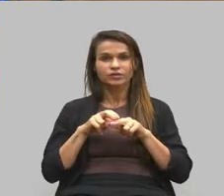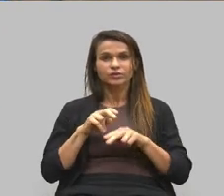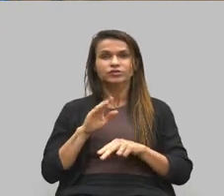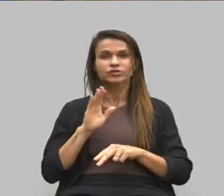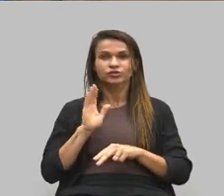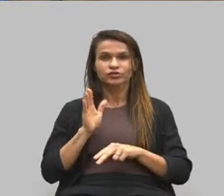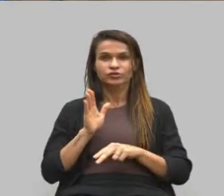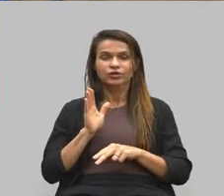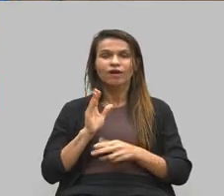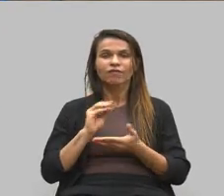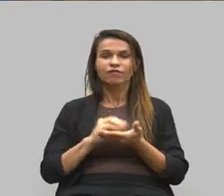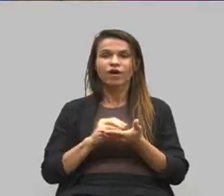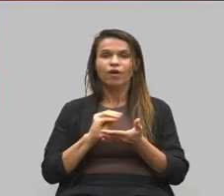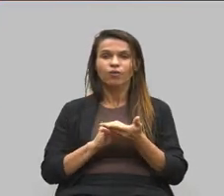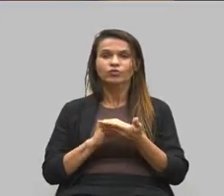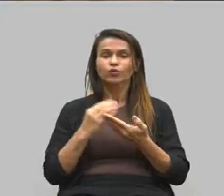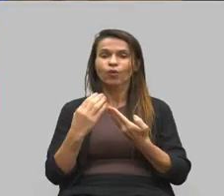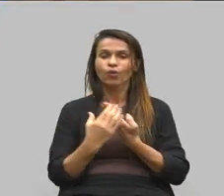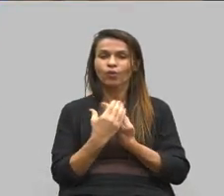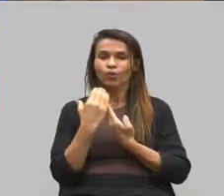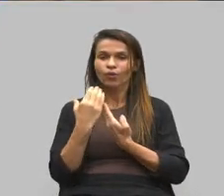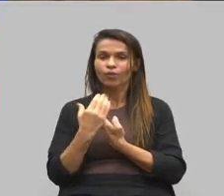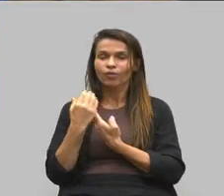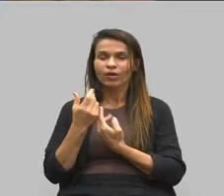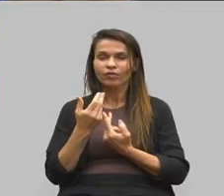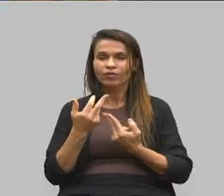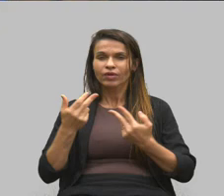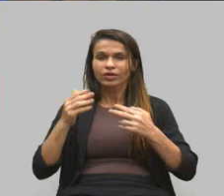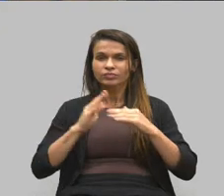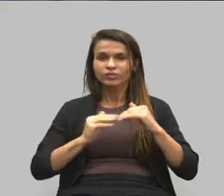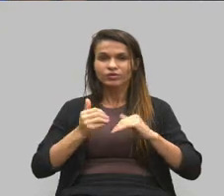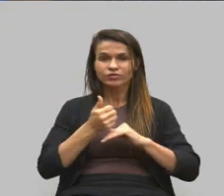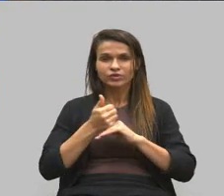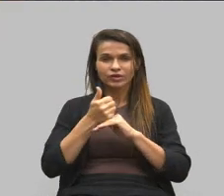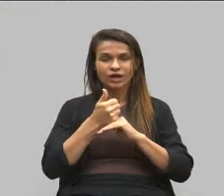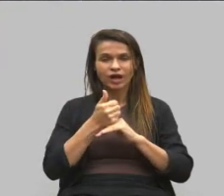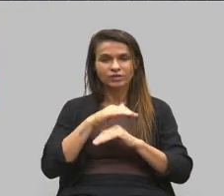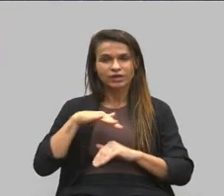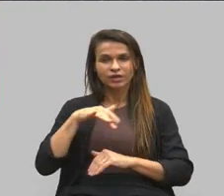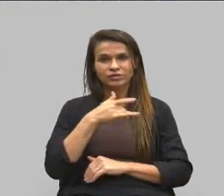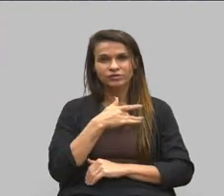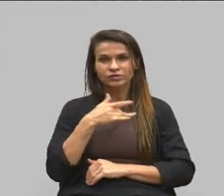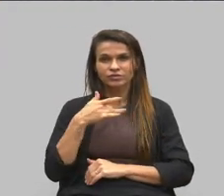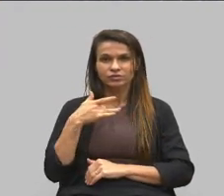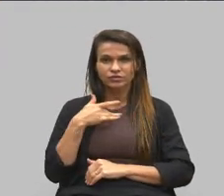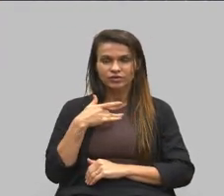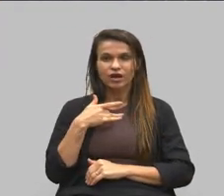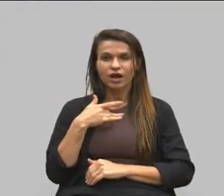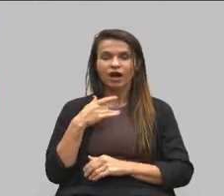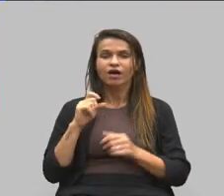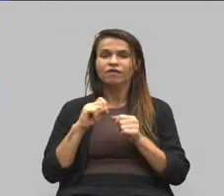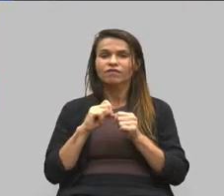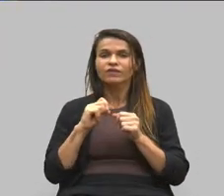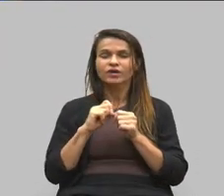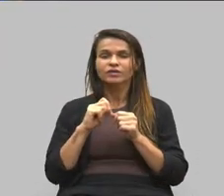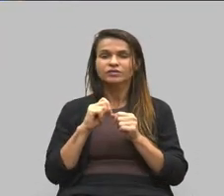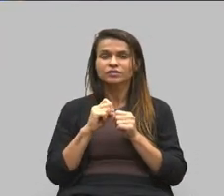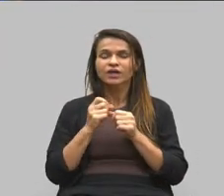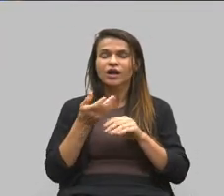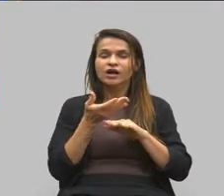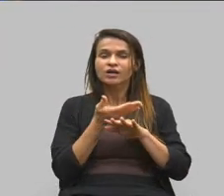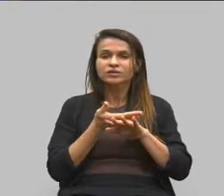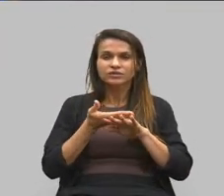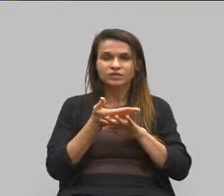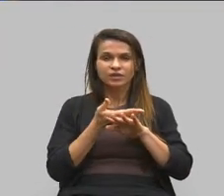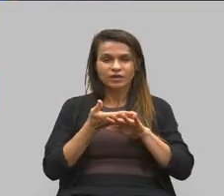desaconselhada por diversos profissionais da saúde a fazer fisioterapia porque eu não tenho a